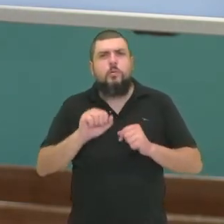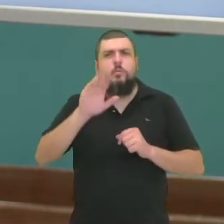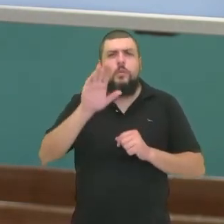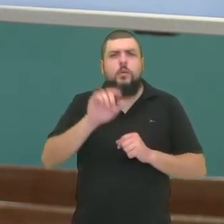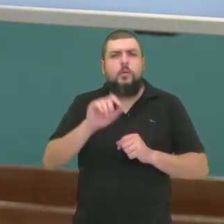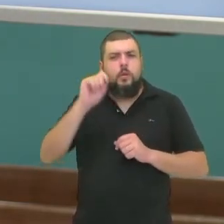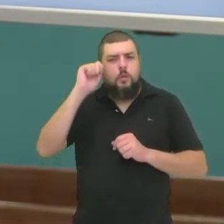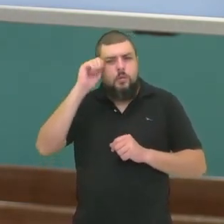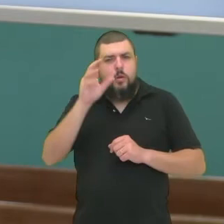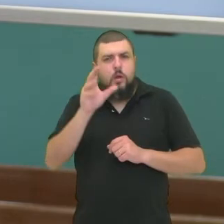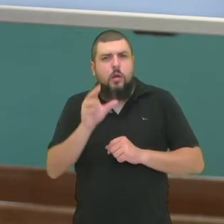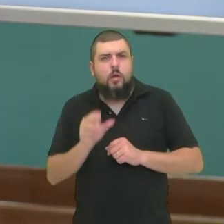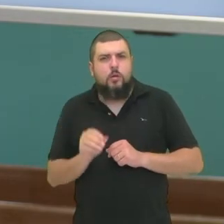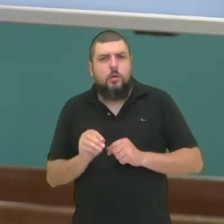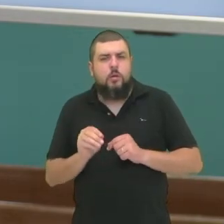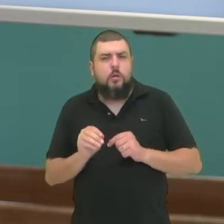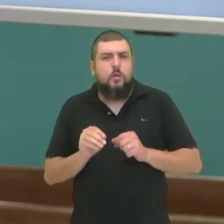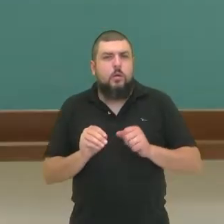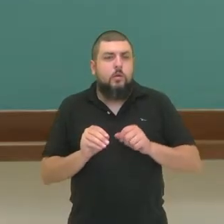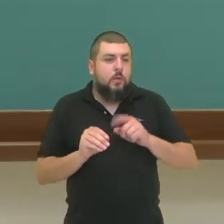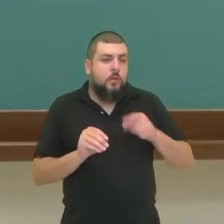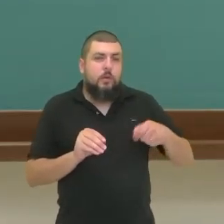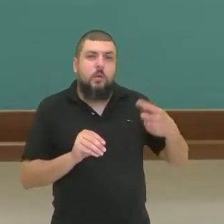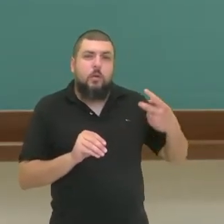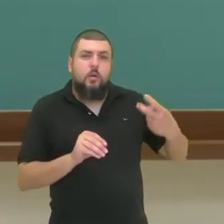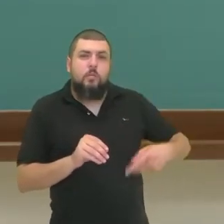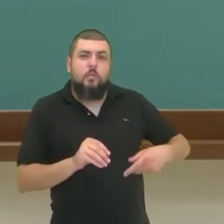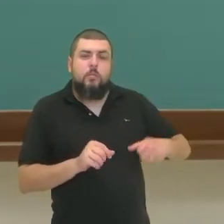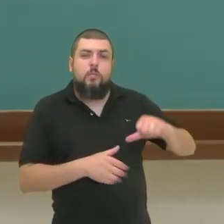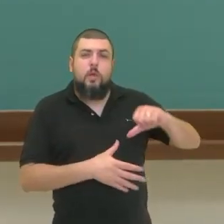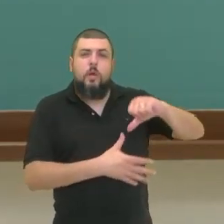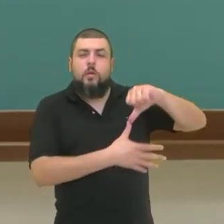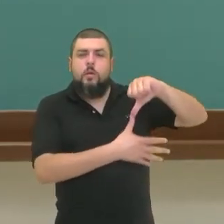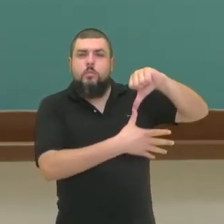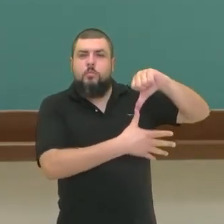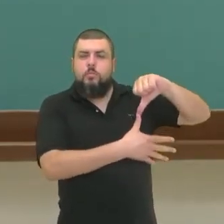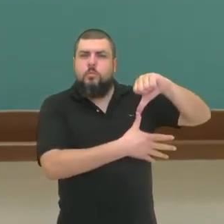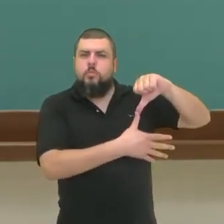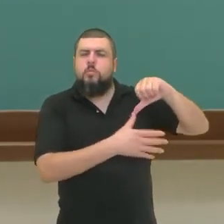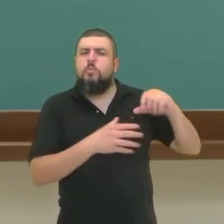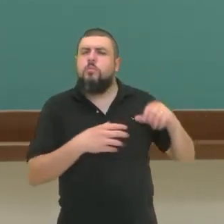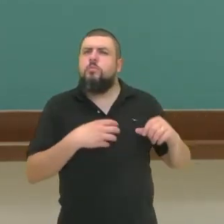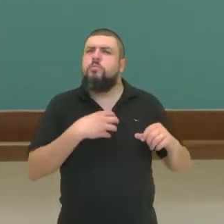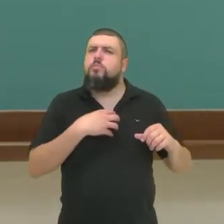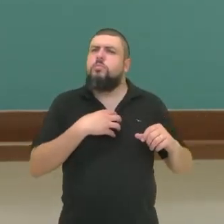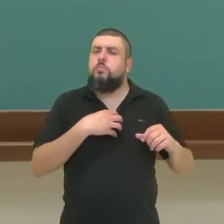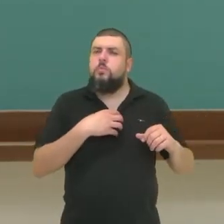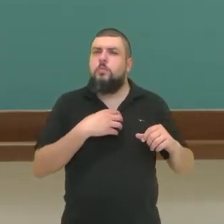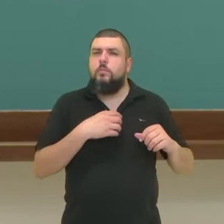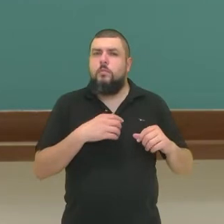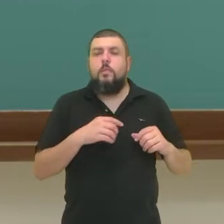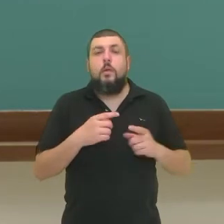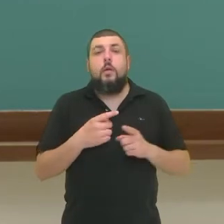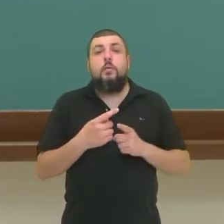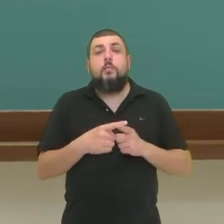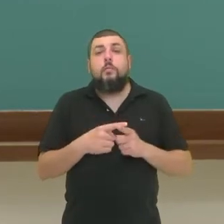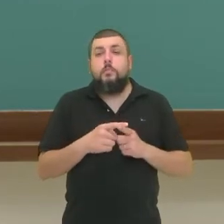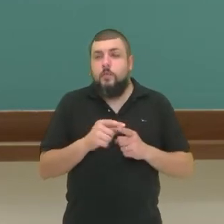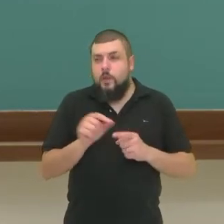da Ásia. Isso acontece porque antes da deriva continental, aquela parte